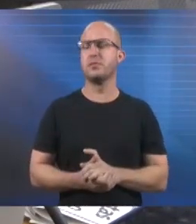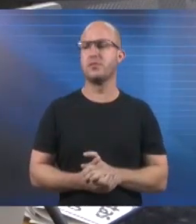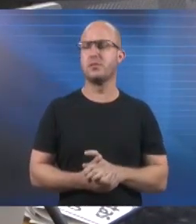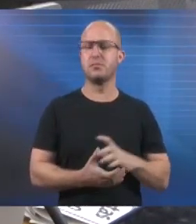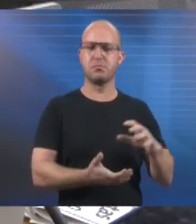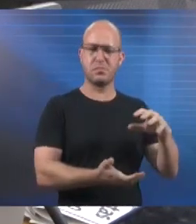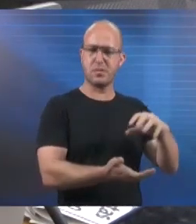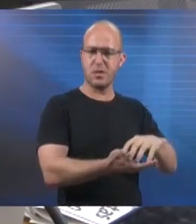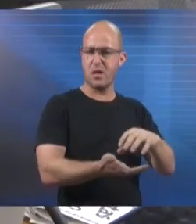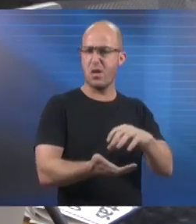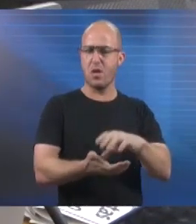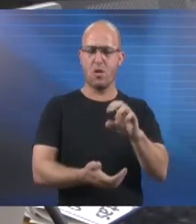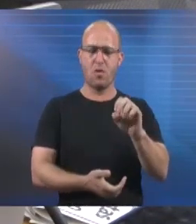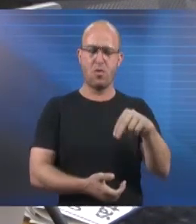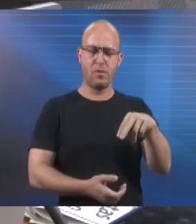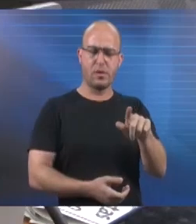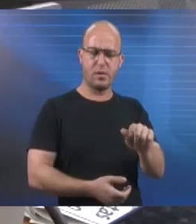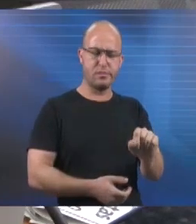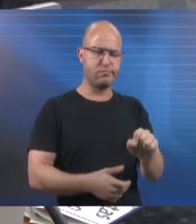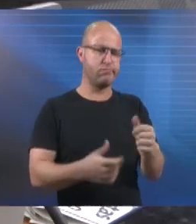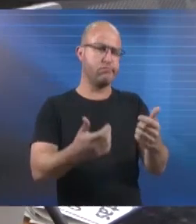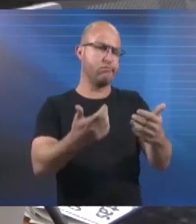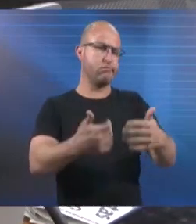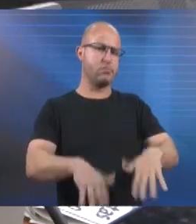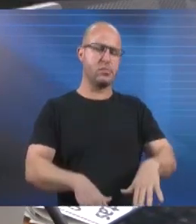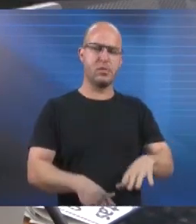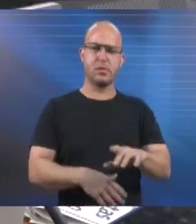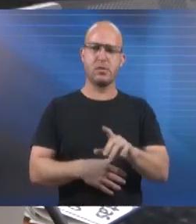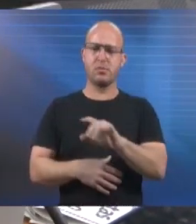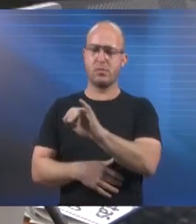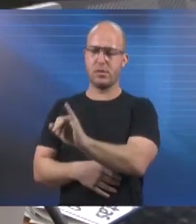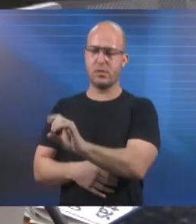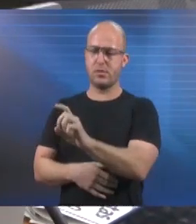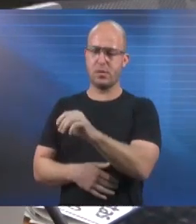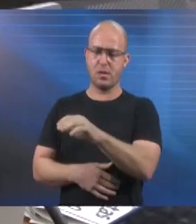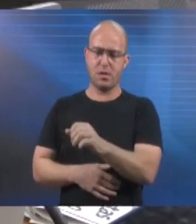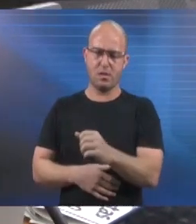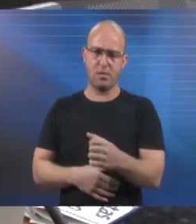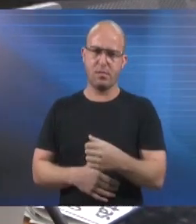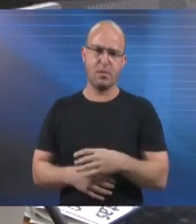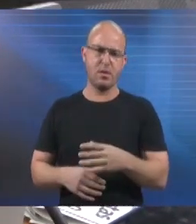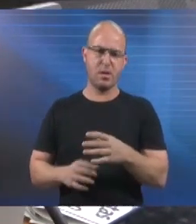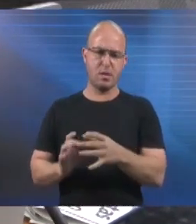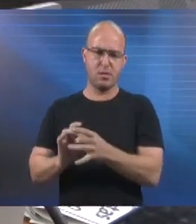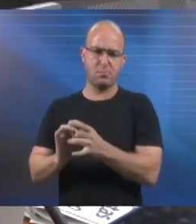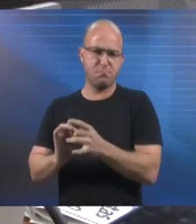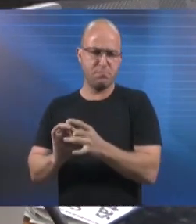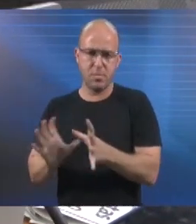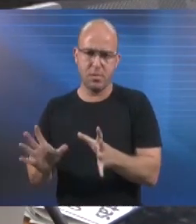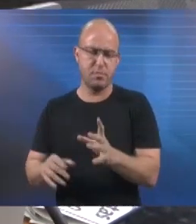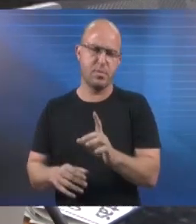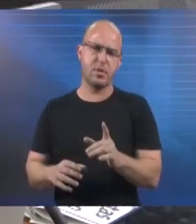ones não querem e o idema não dá autorização